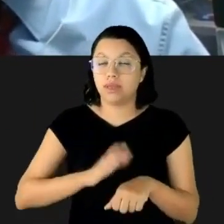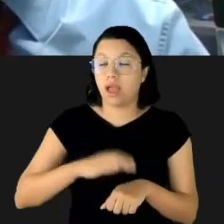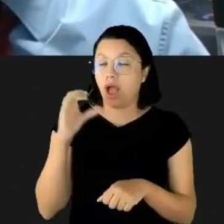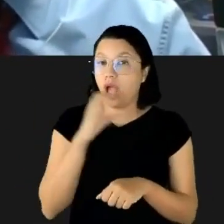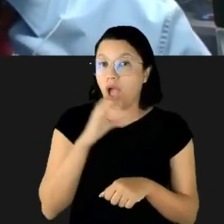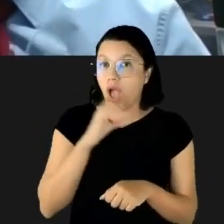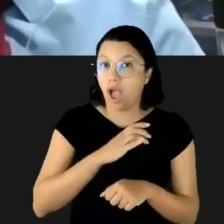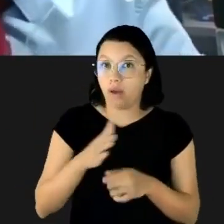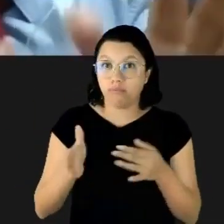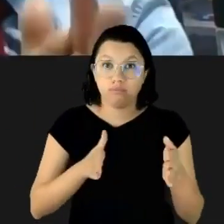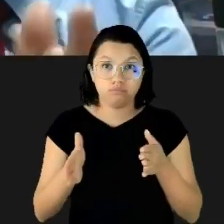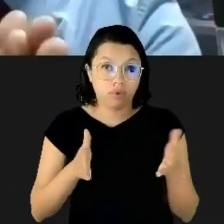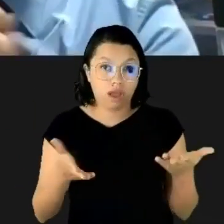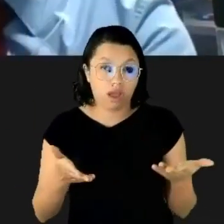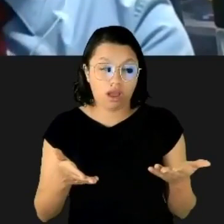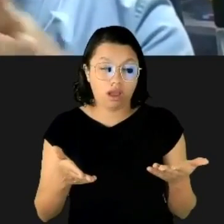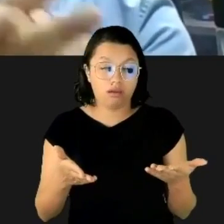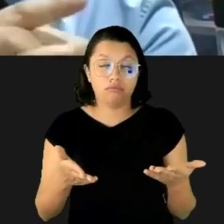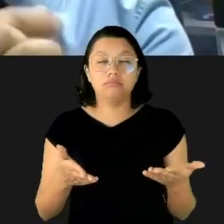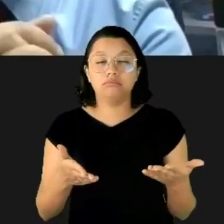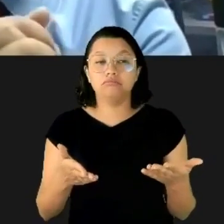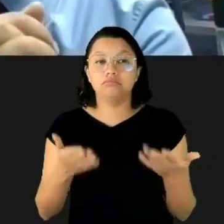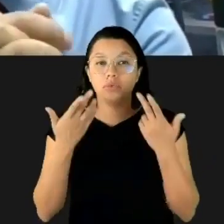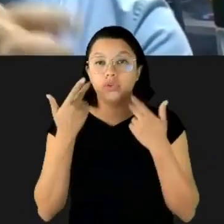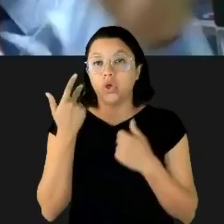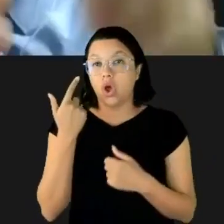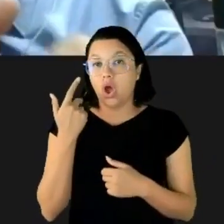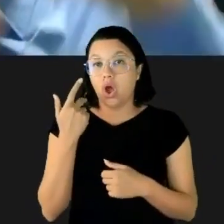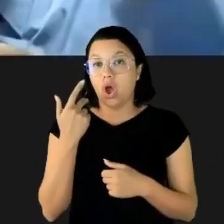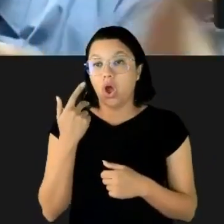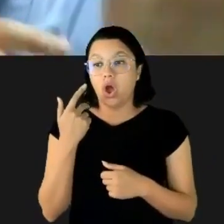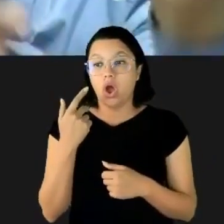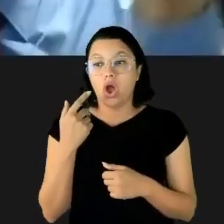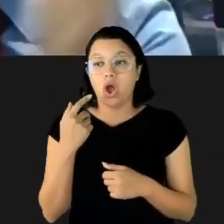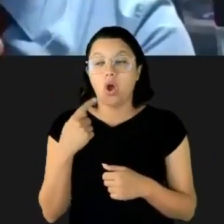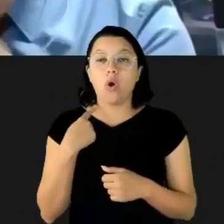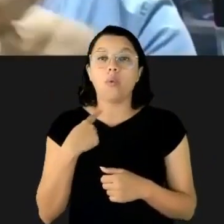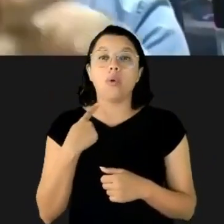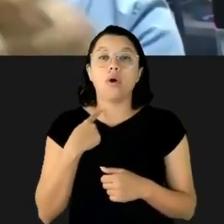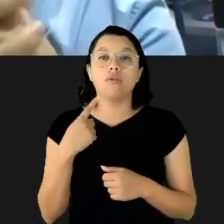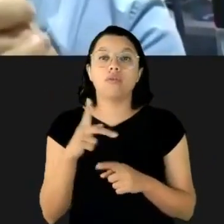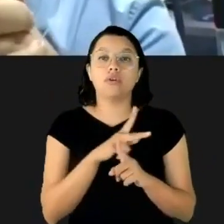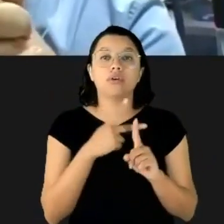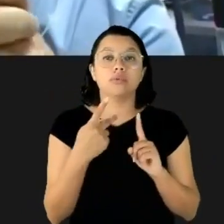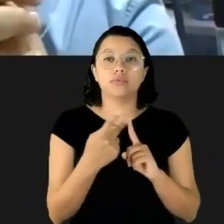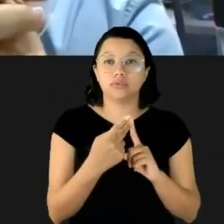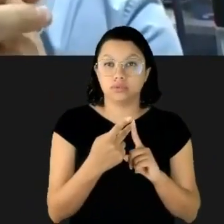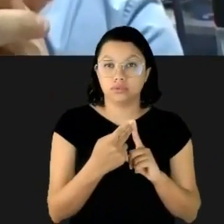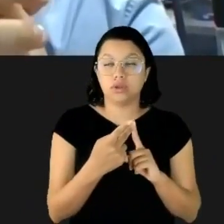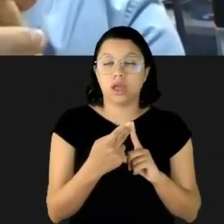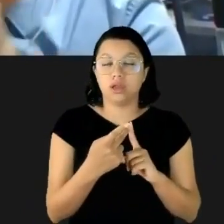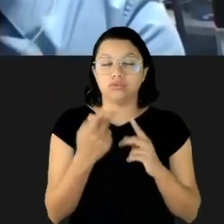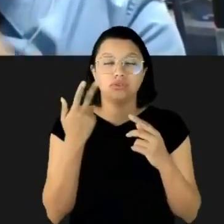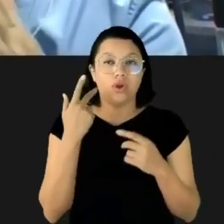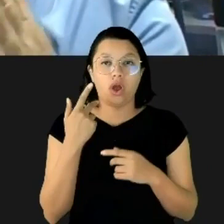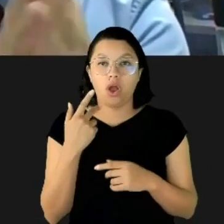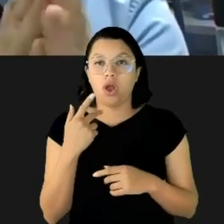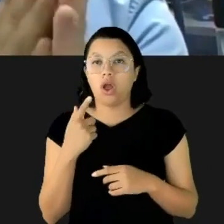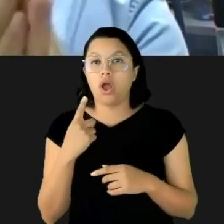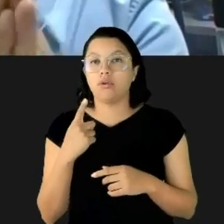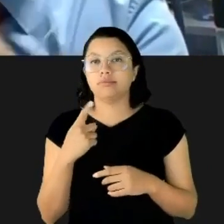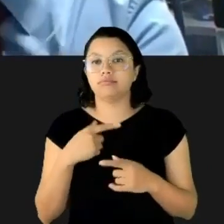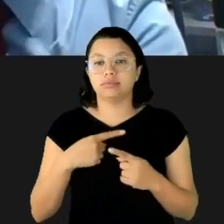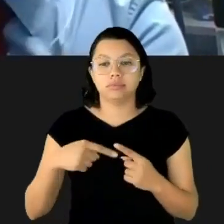o prazo é muito comum um advogado do previdenciário sair o despacho dez minutos depois tem uma petição lá já